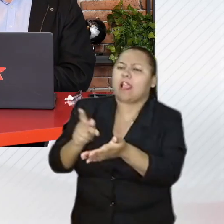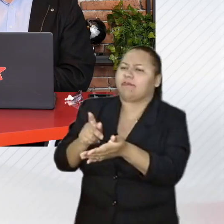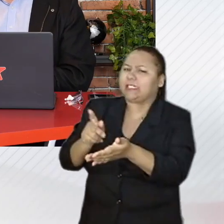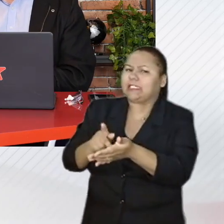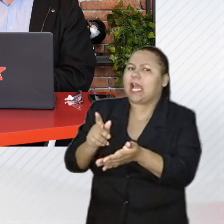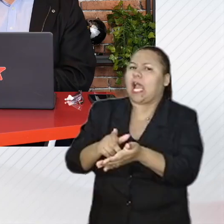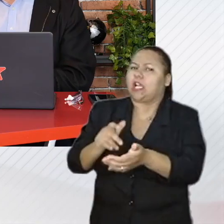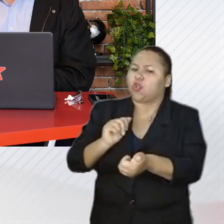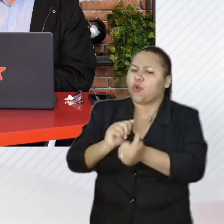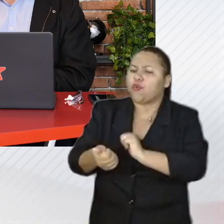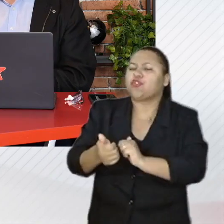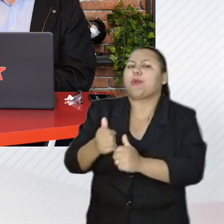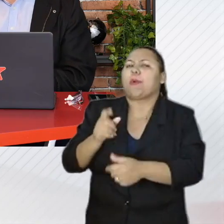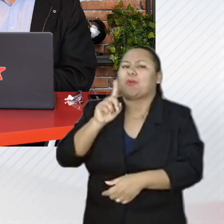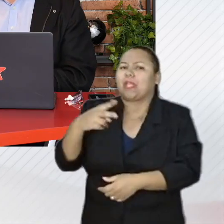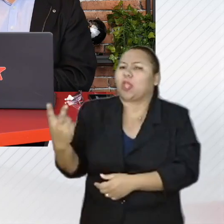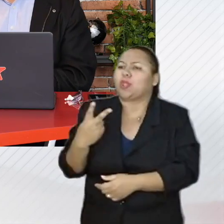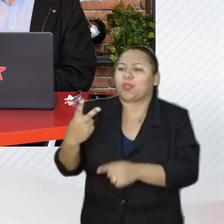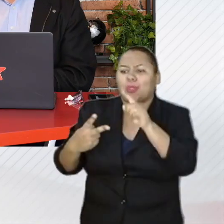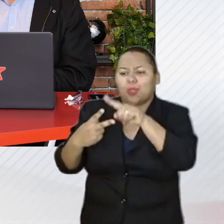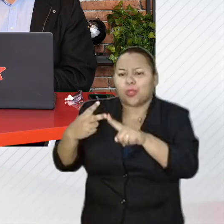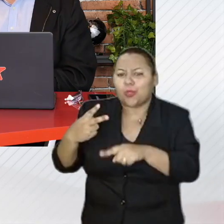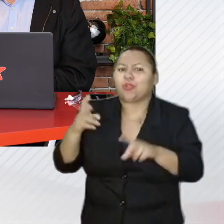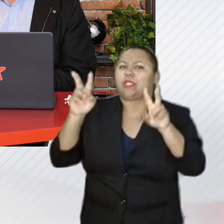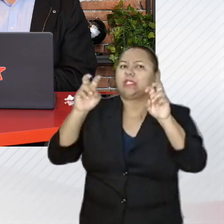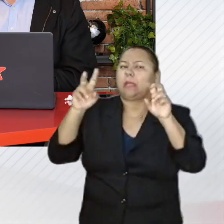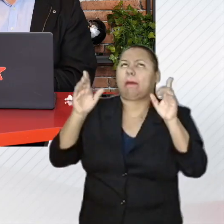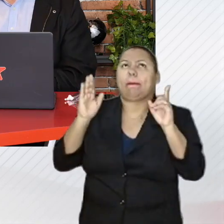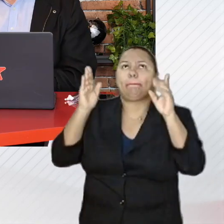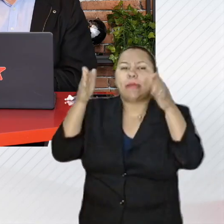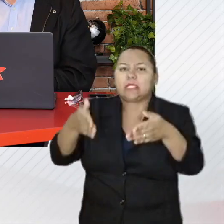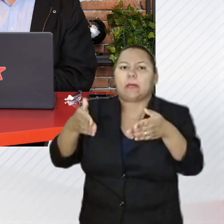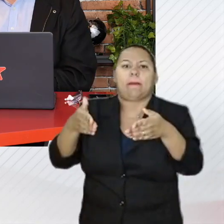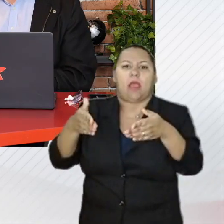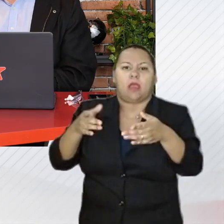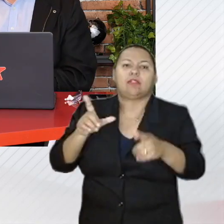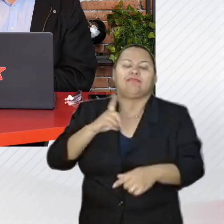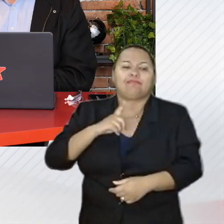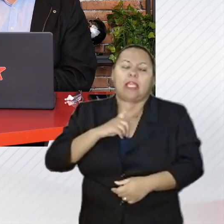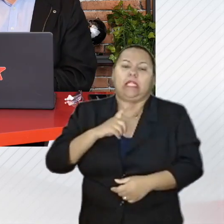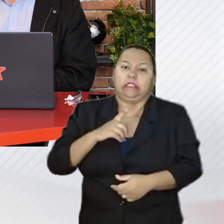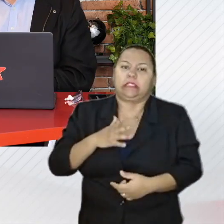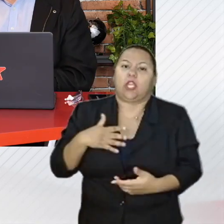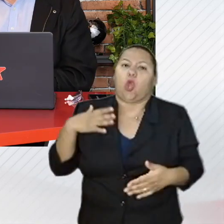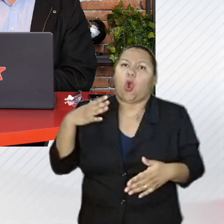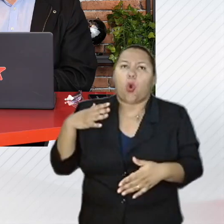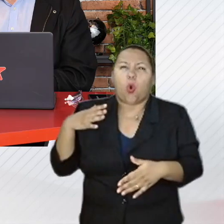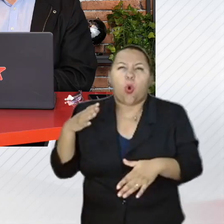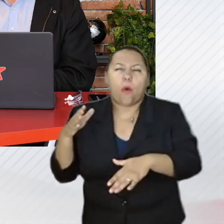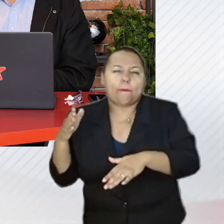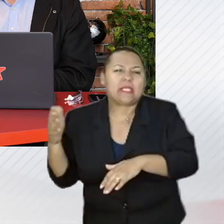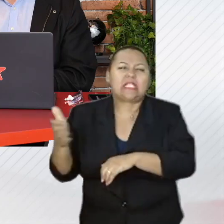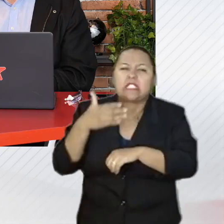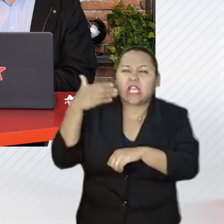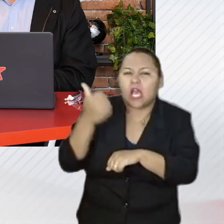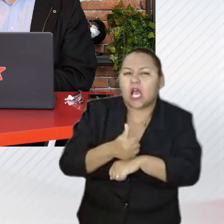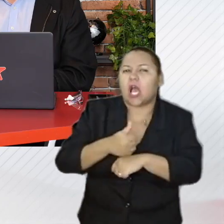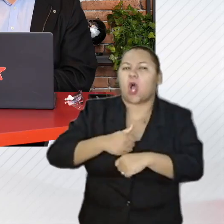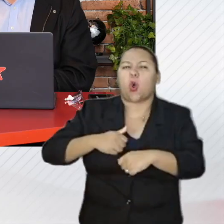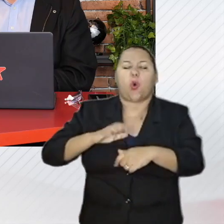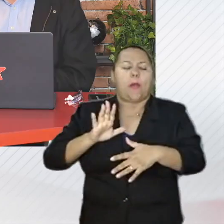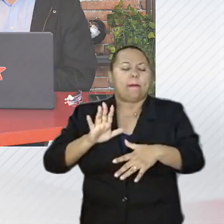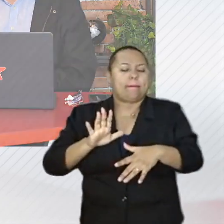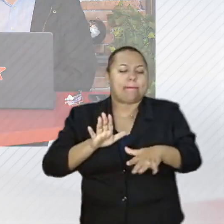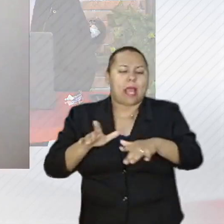que tem 2 temas principais, né? Toda essa corrupção envolvida, né? Essas formas de manipular os resultados